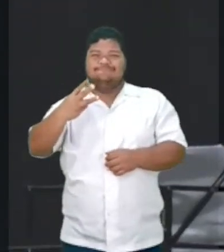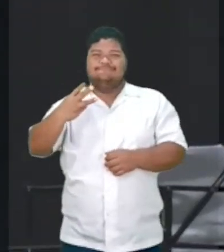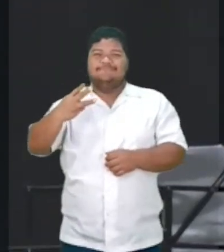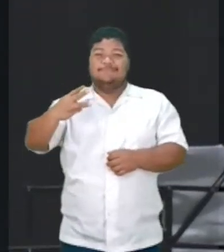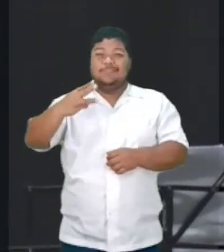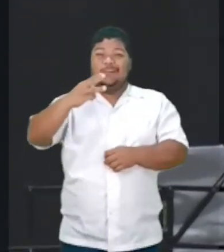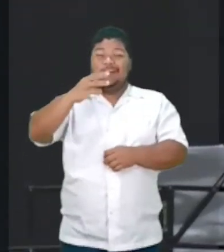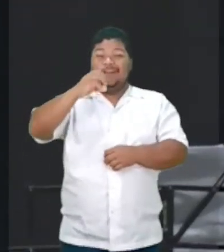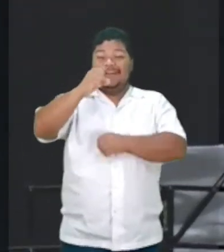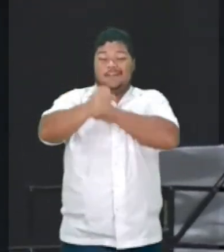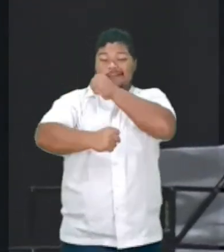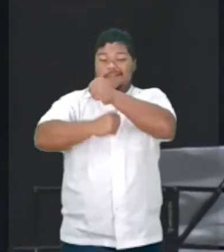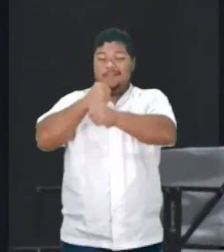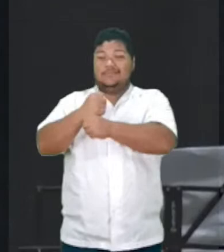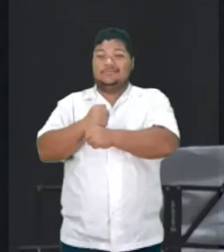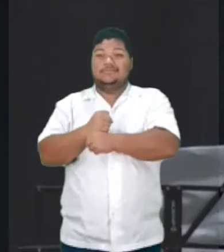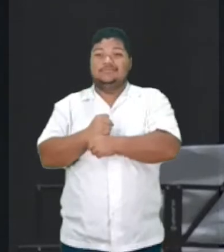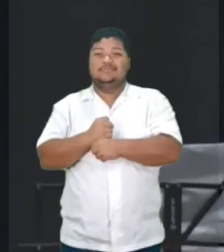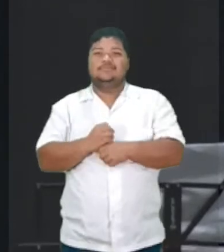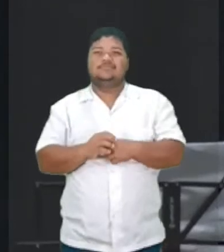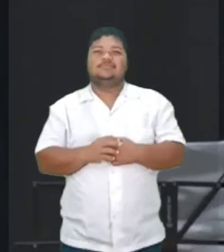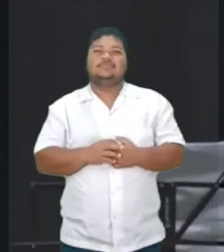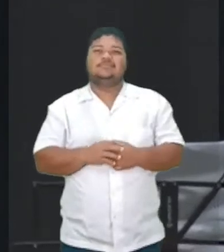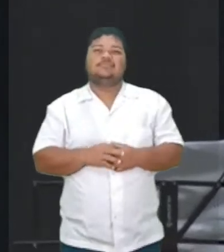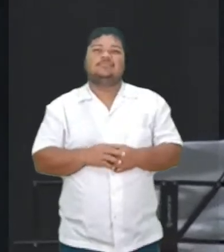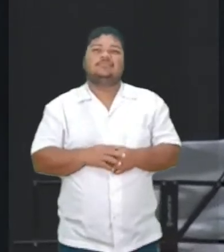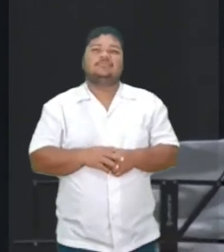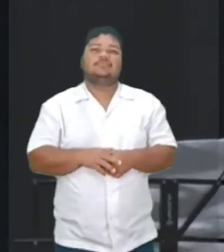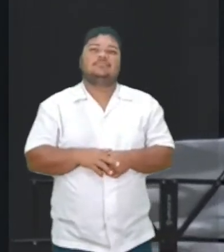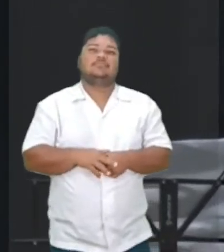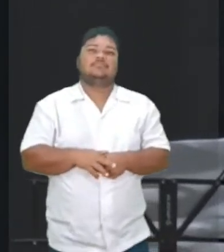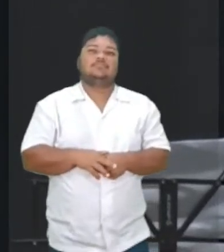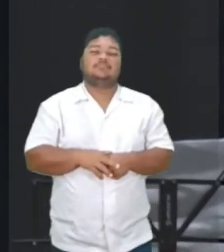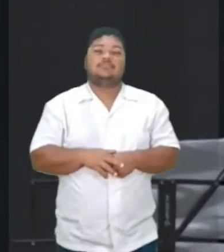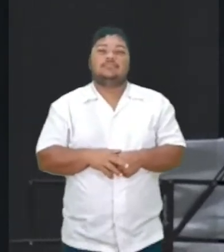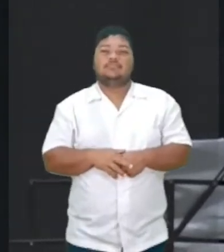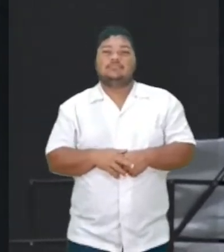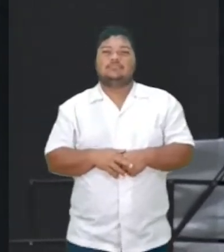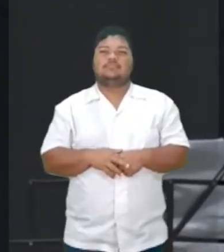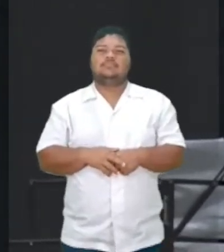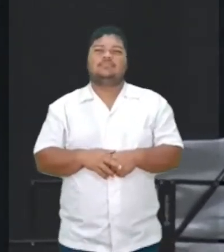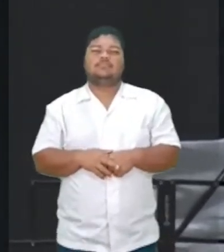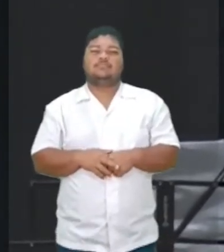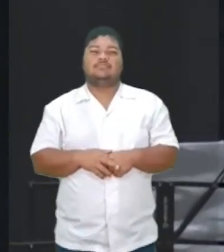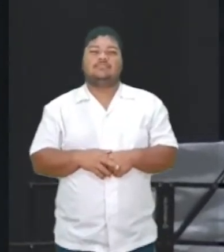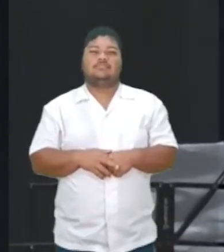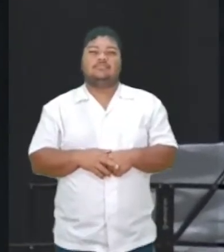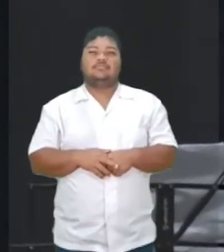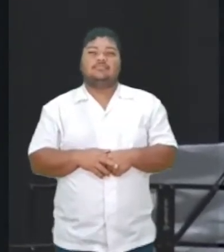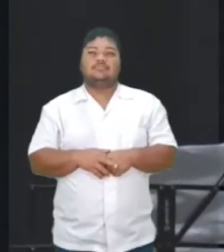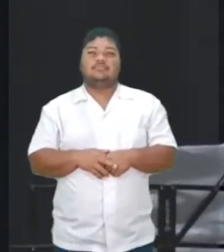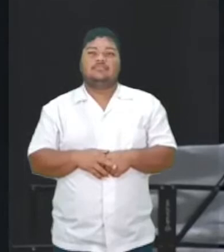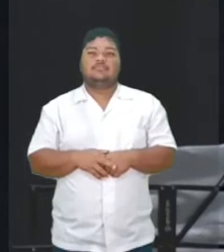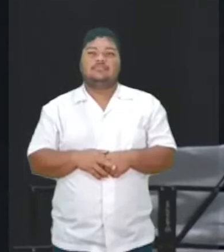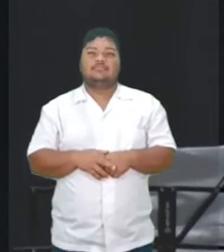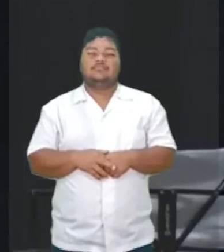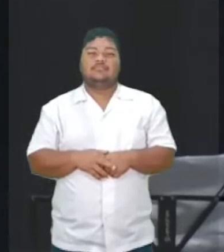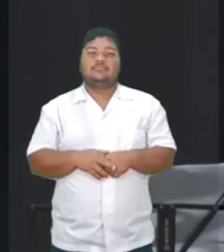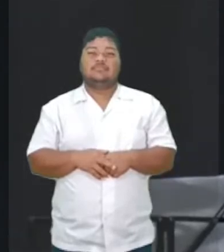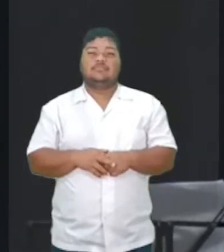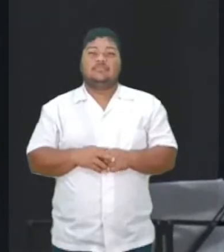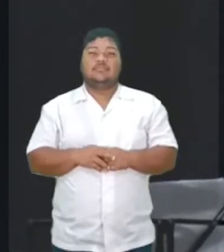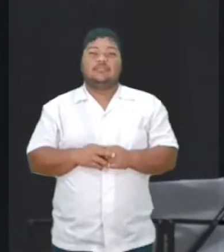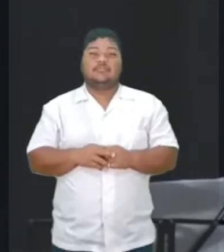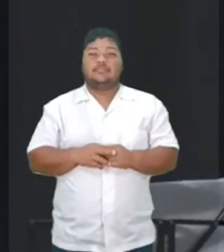por isso que você vê muitos filmes onde as pessoas, depois que voltam, já passou muitos